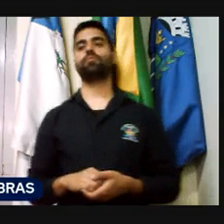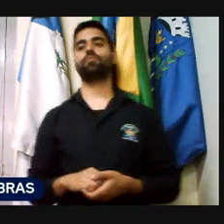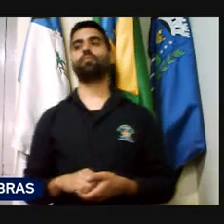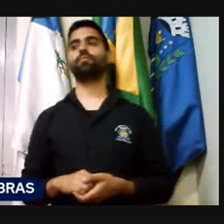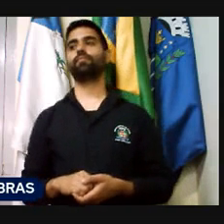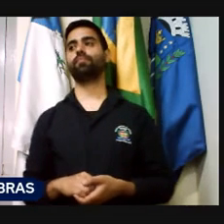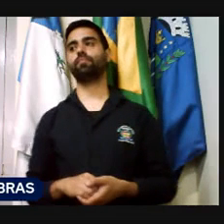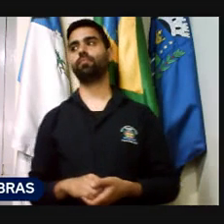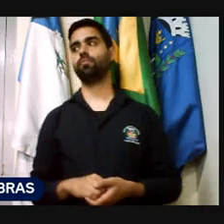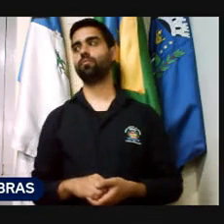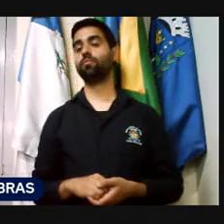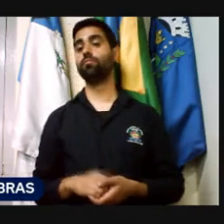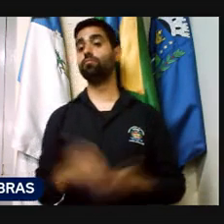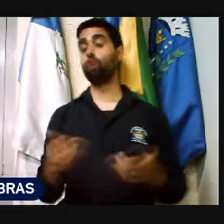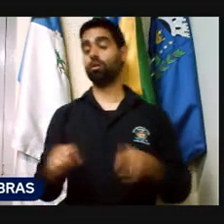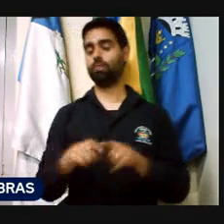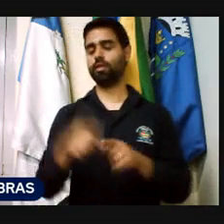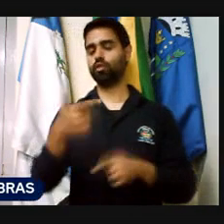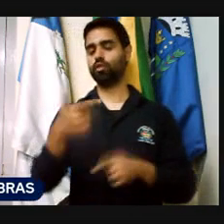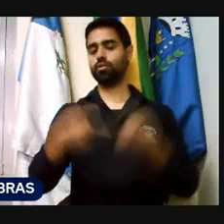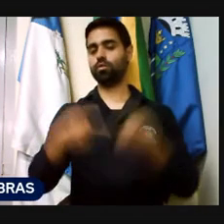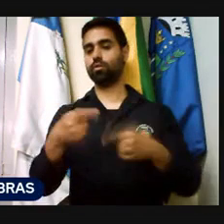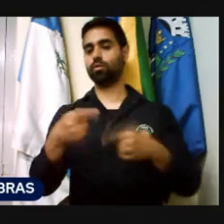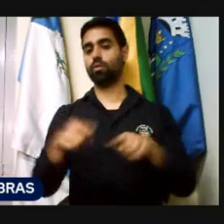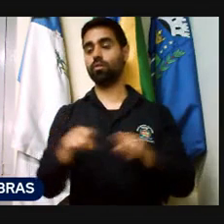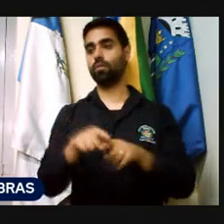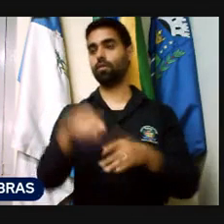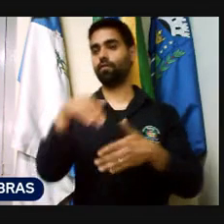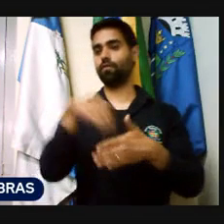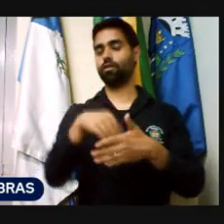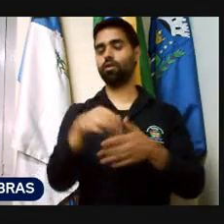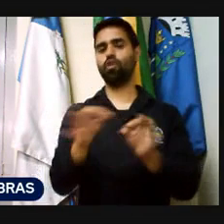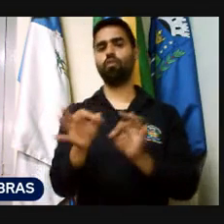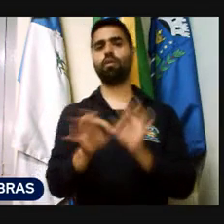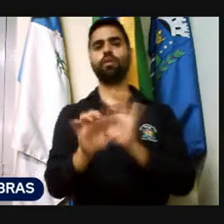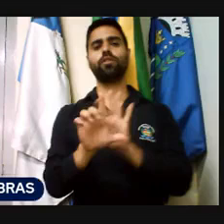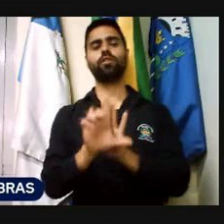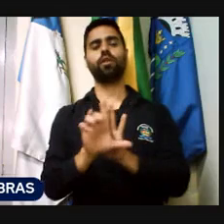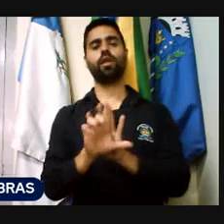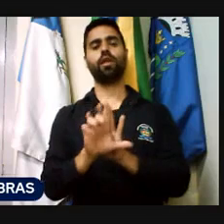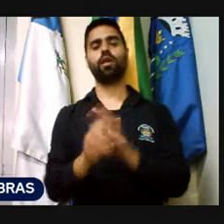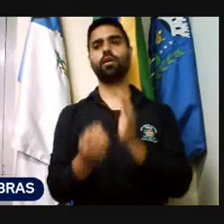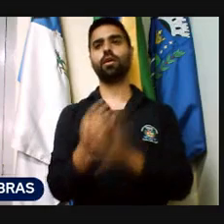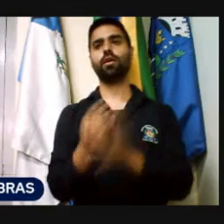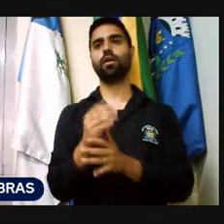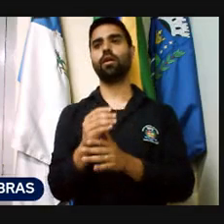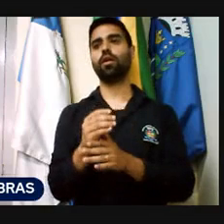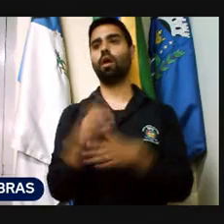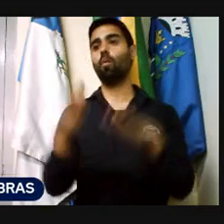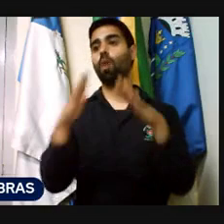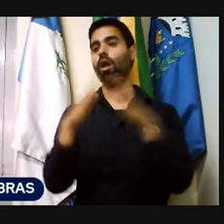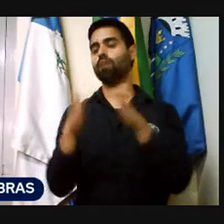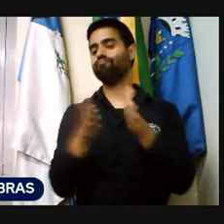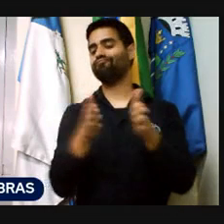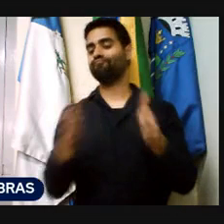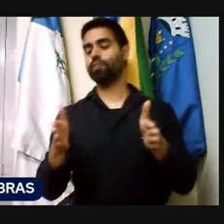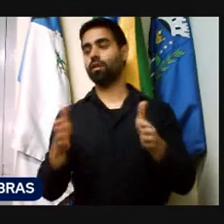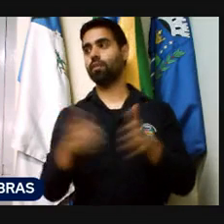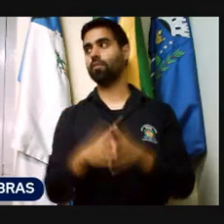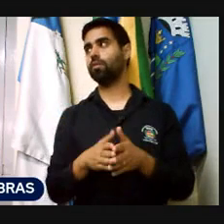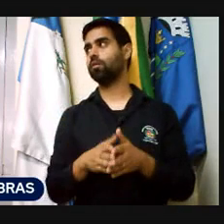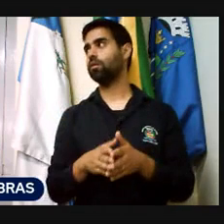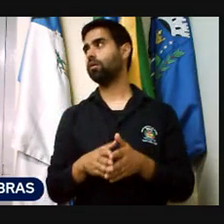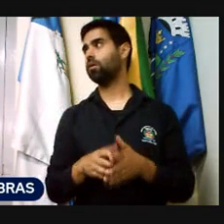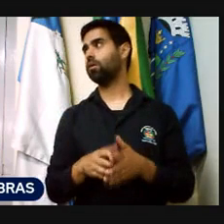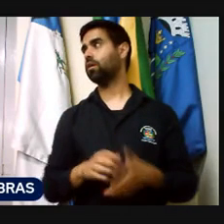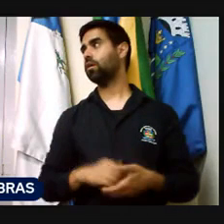ausente. Está em segunda discussão o projeto de lei que cria o abrigo temporário. Esse quem é o